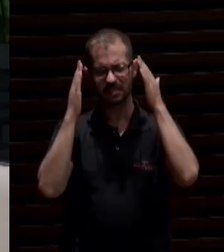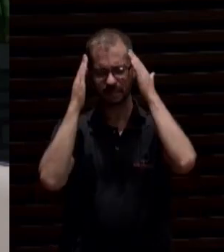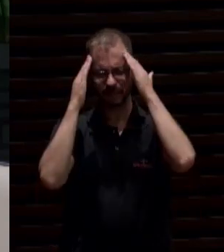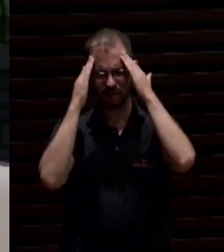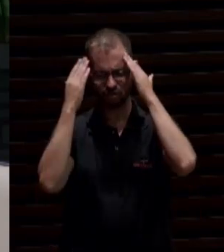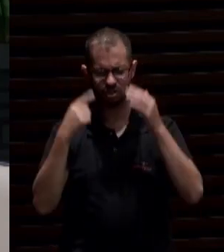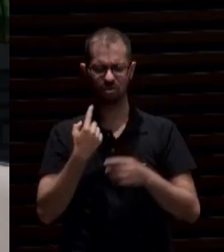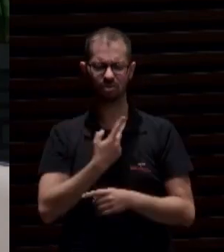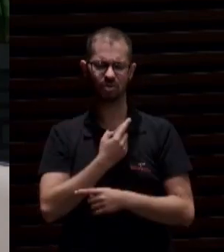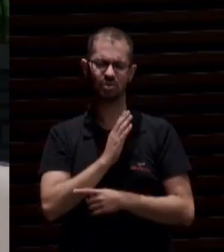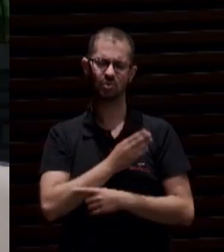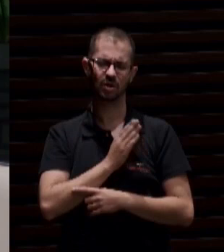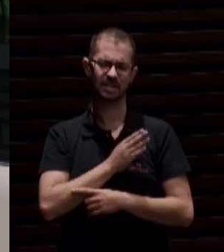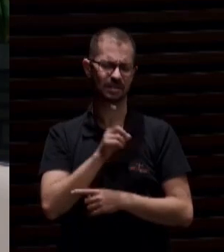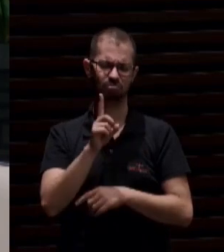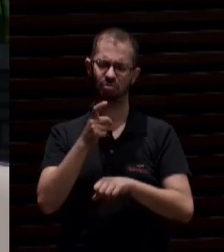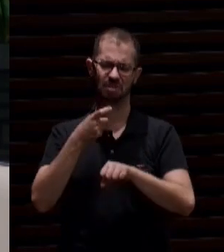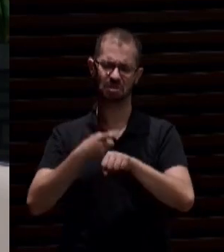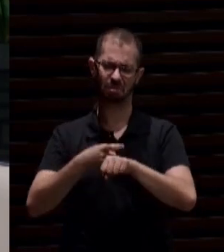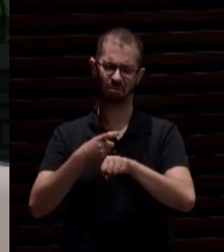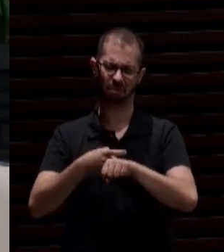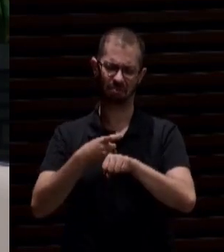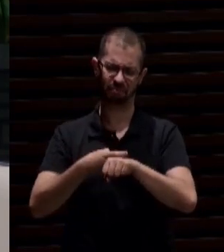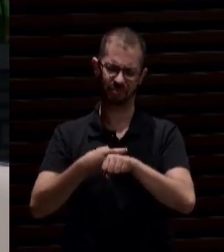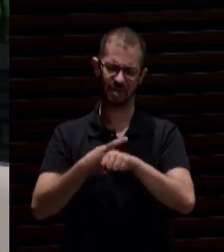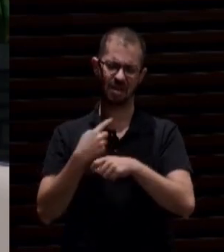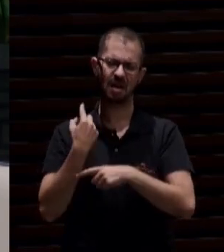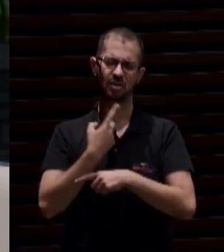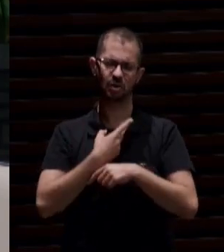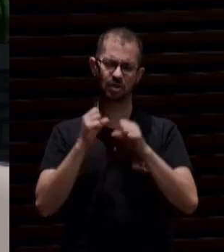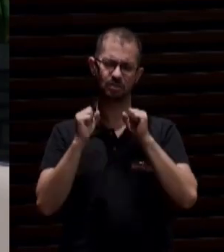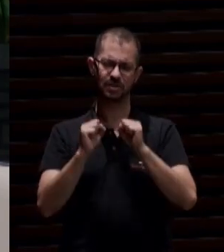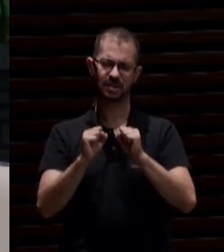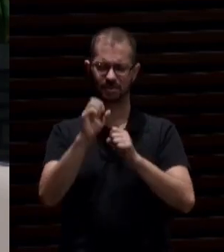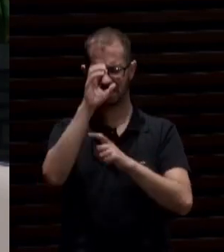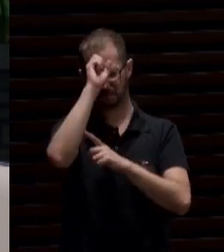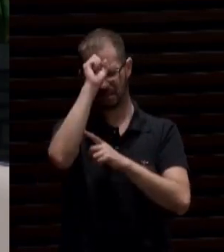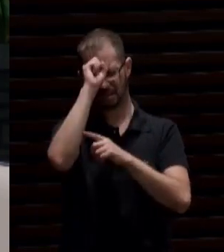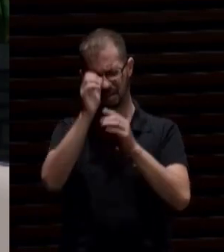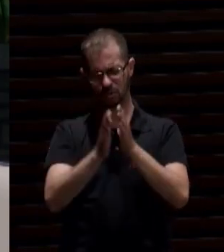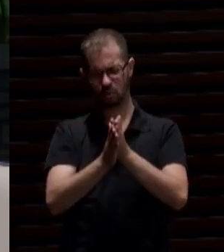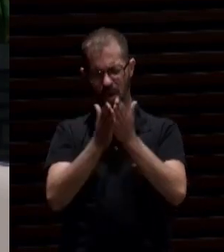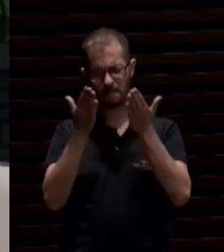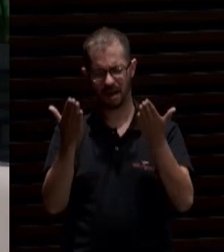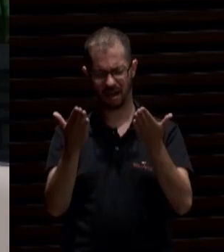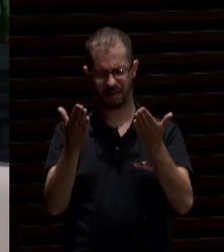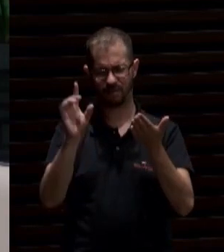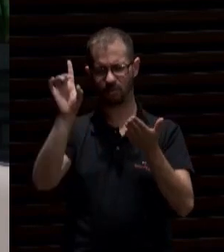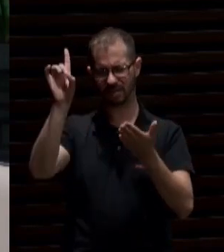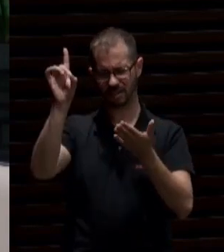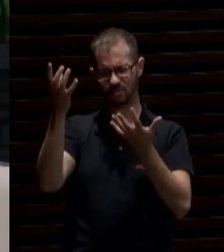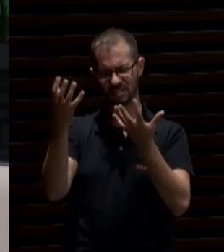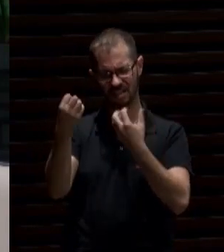nossos corações não estejam endurecidos. Que nós possamos atentar para a sua palavra, aprender o que ela quer nos ensinar